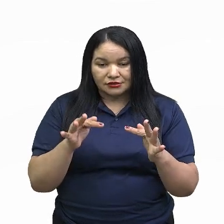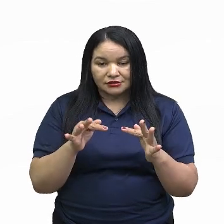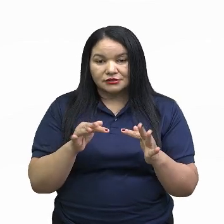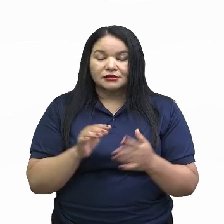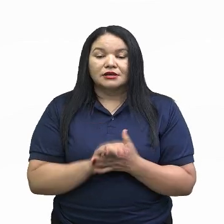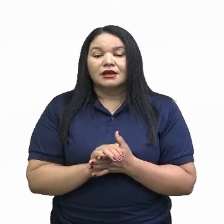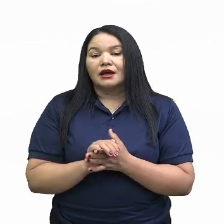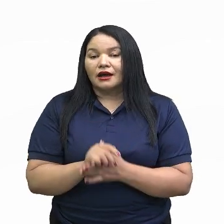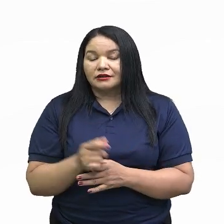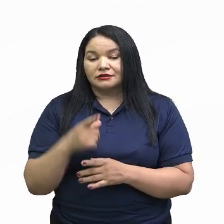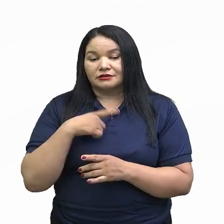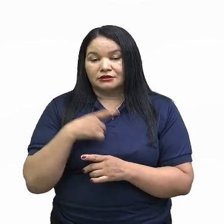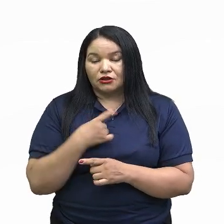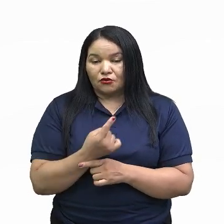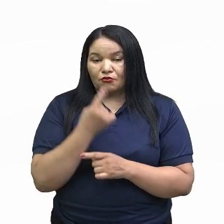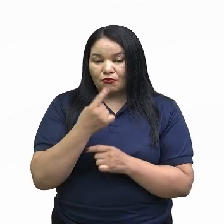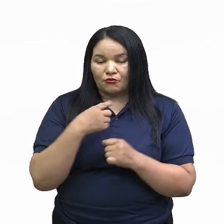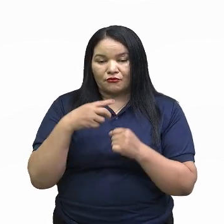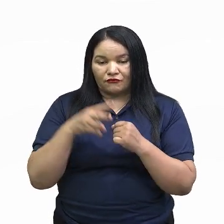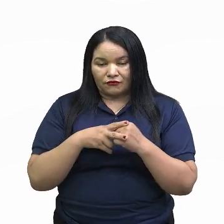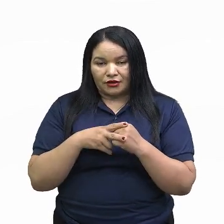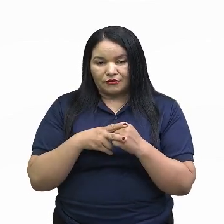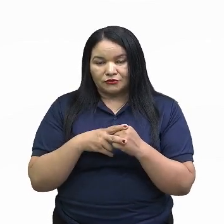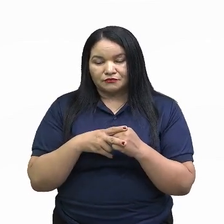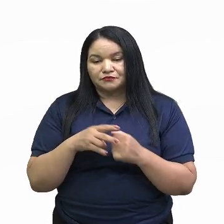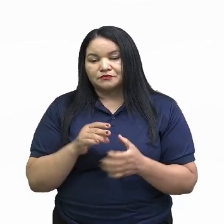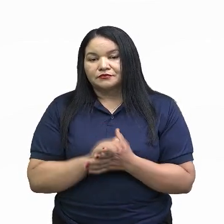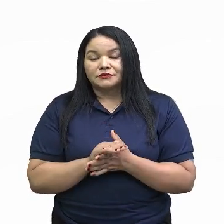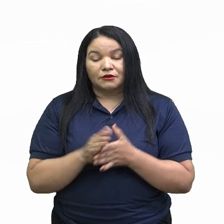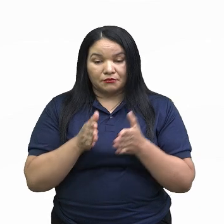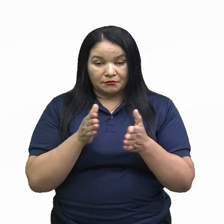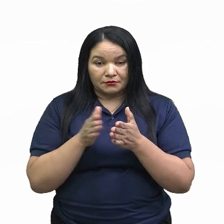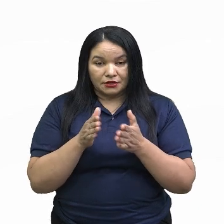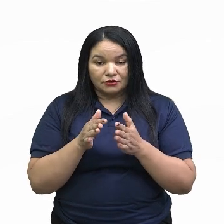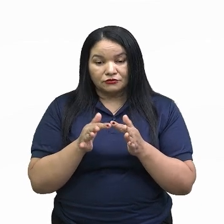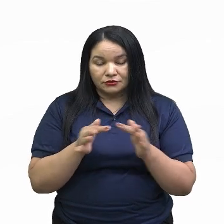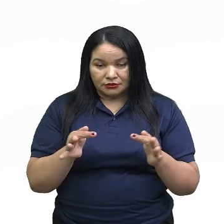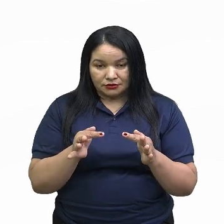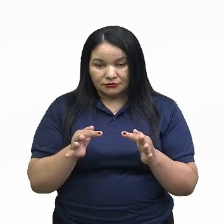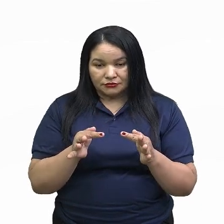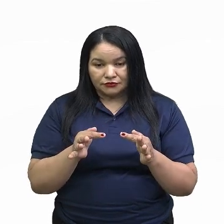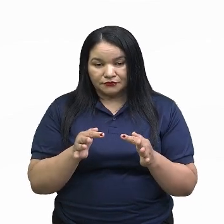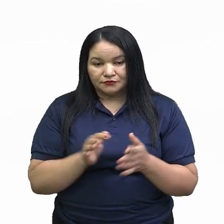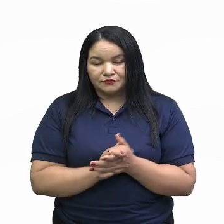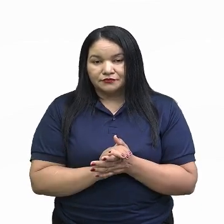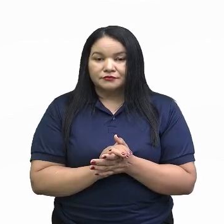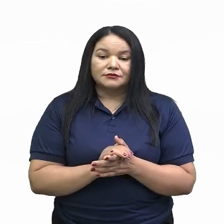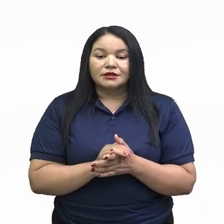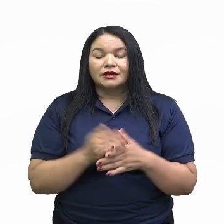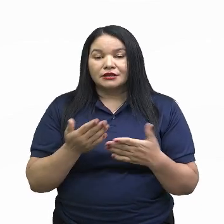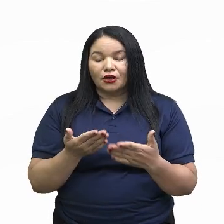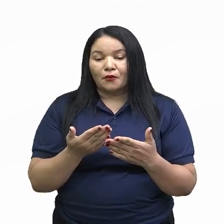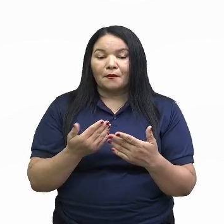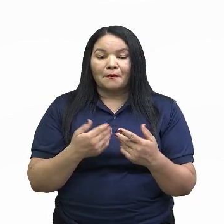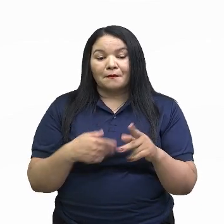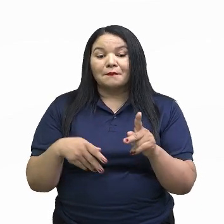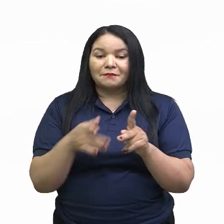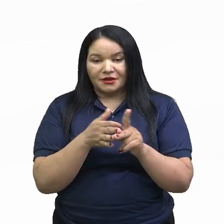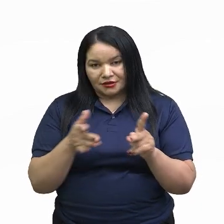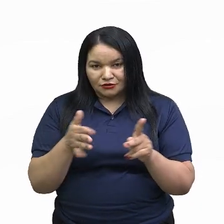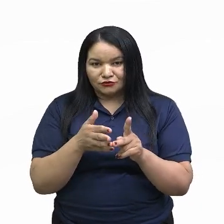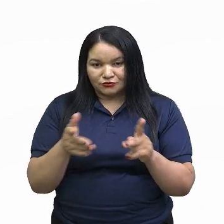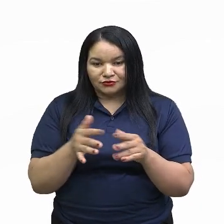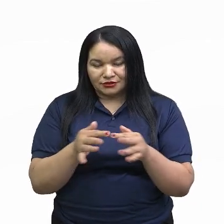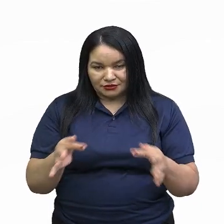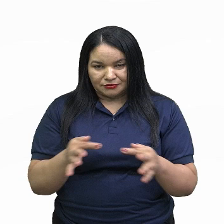faz balé, eu só tenho um verbo. E aí eu chamo isso de período simples, ok? Agora, quando eu digo ela